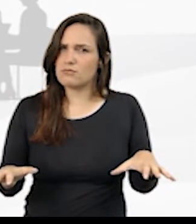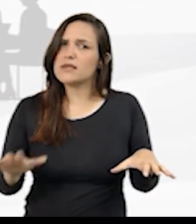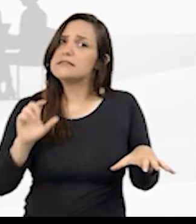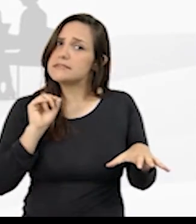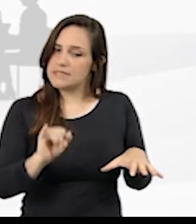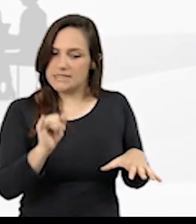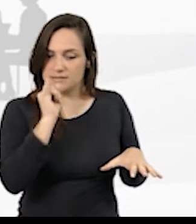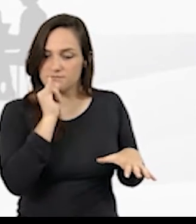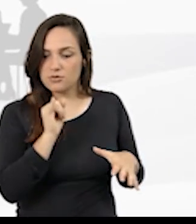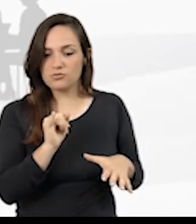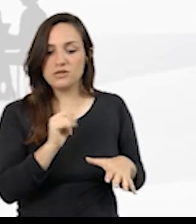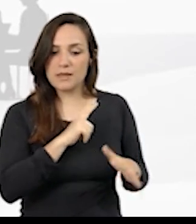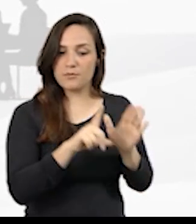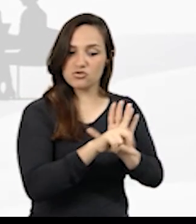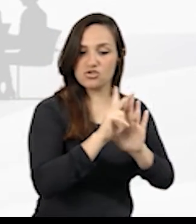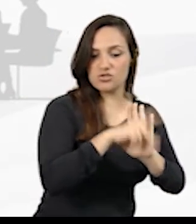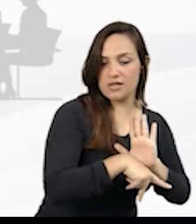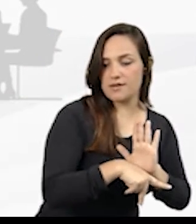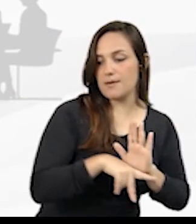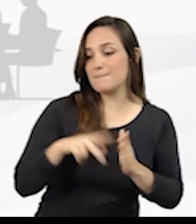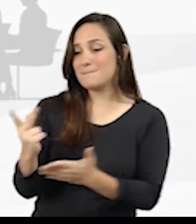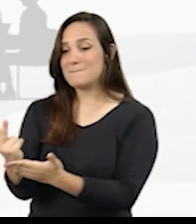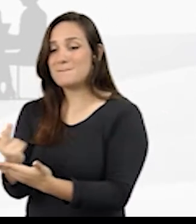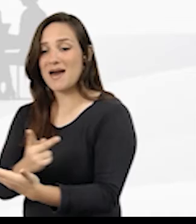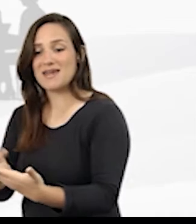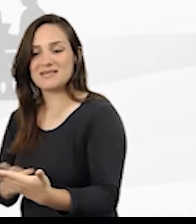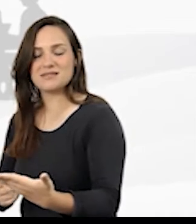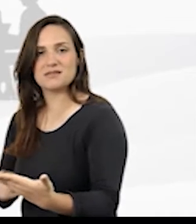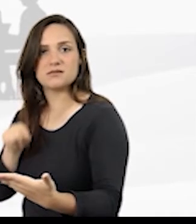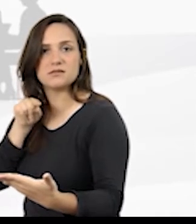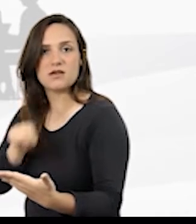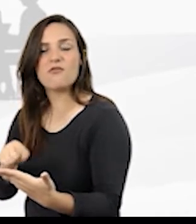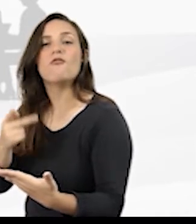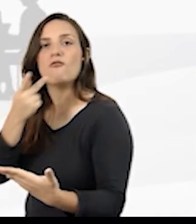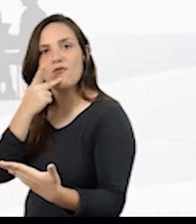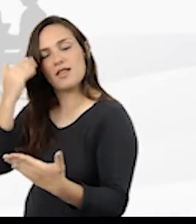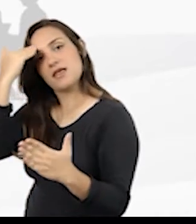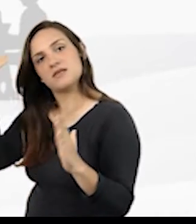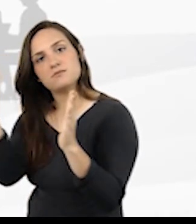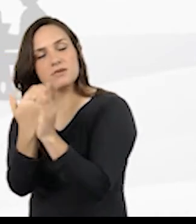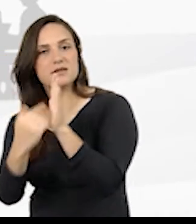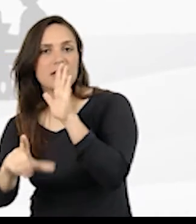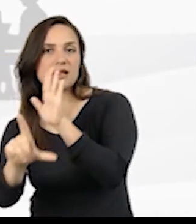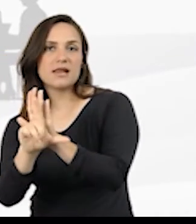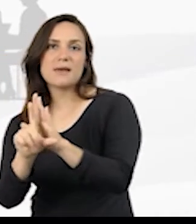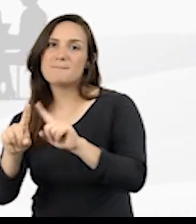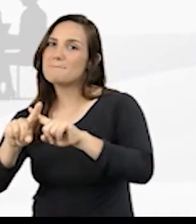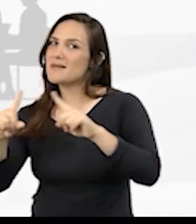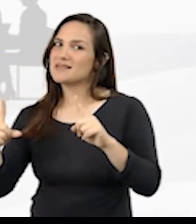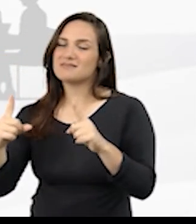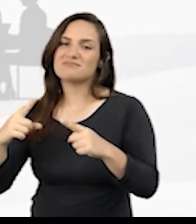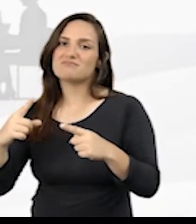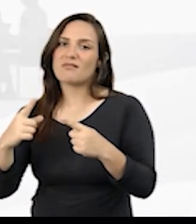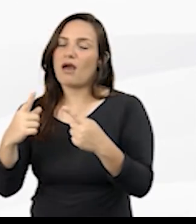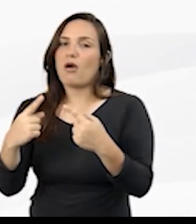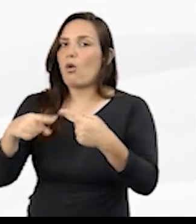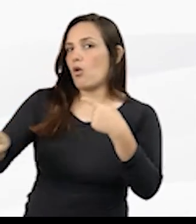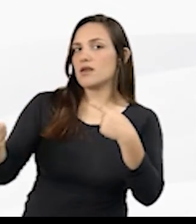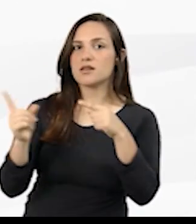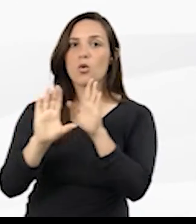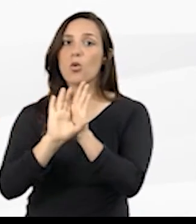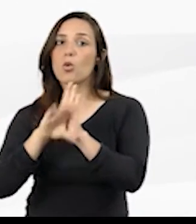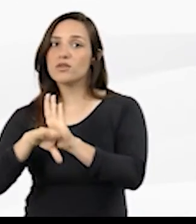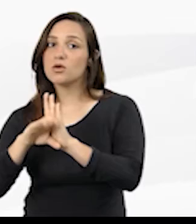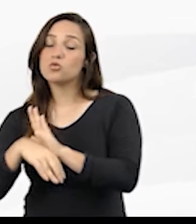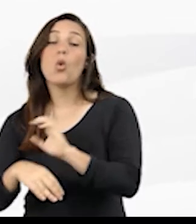quando o parecer da CCJR indica a legitimidade da proposição e rejeita o seu mérito. Isso